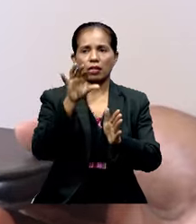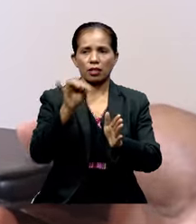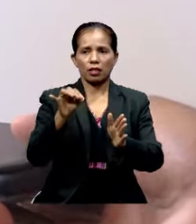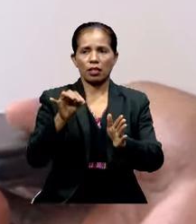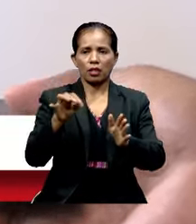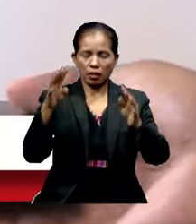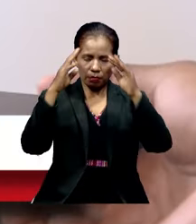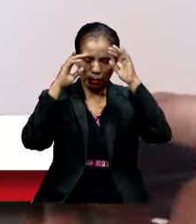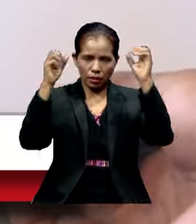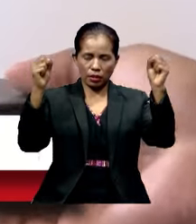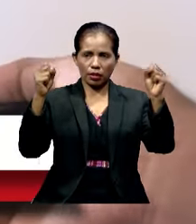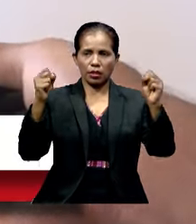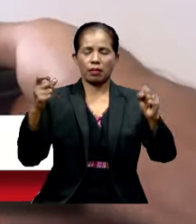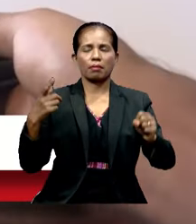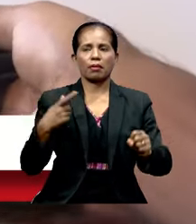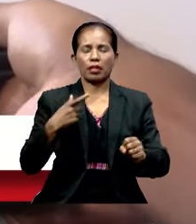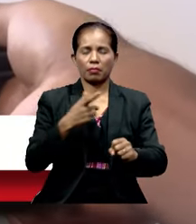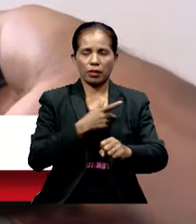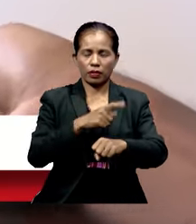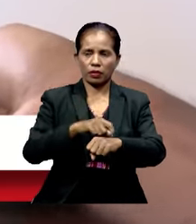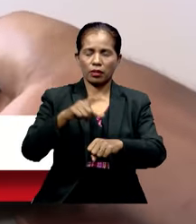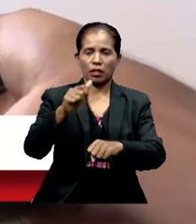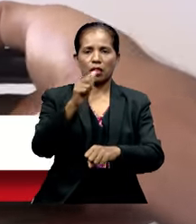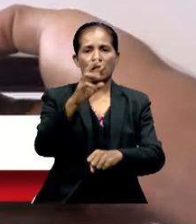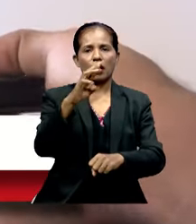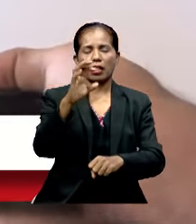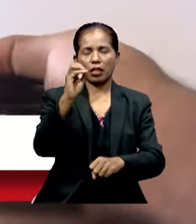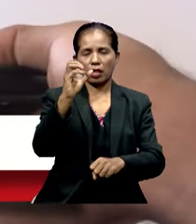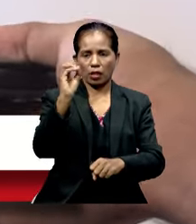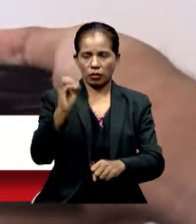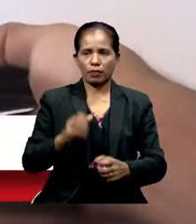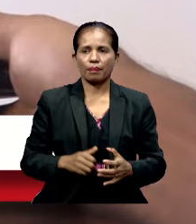ex-presidente do Parlamento Nacional, Arão Noé,